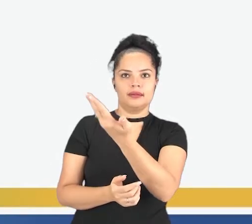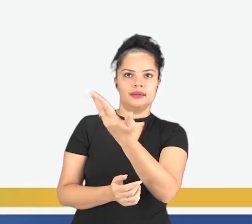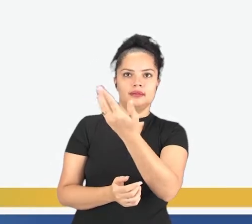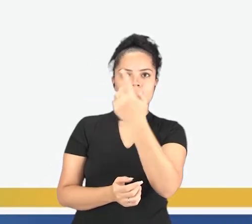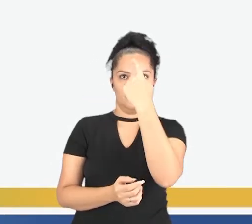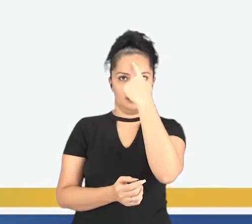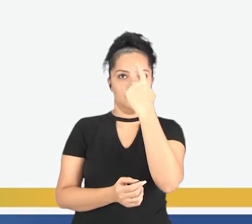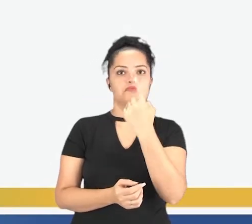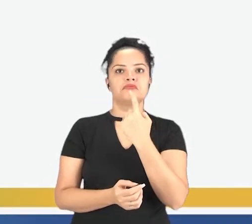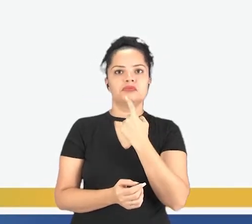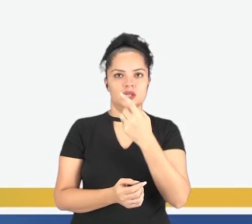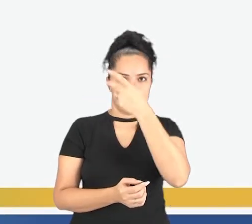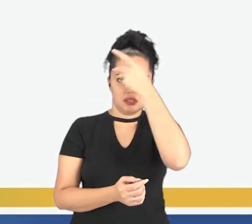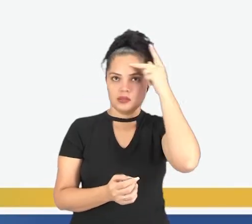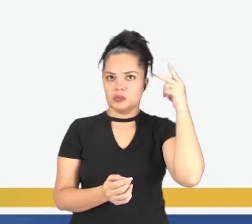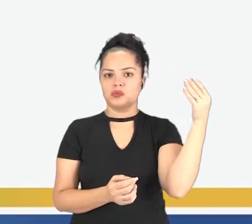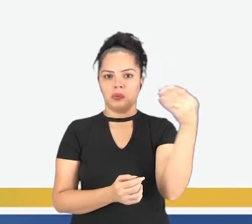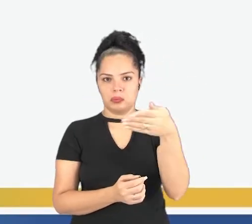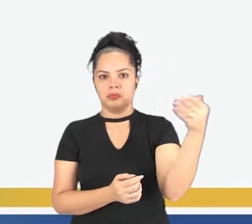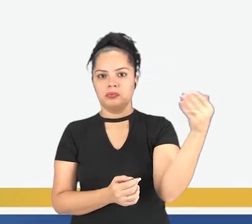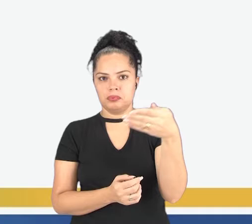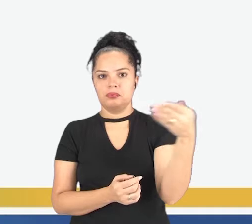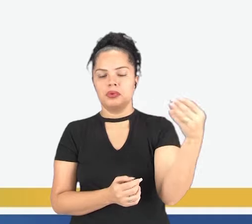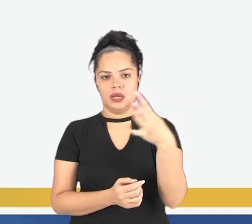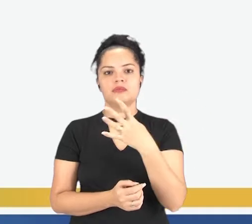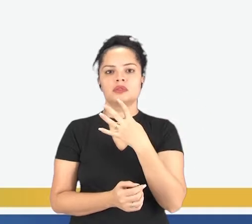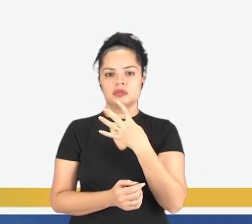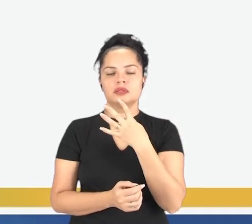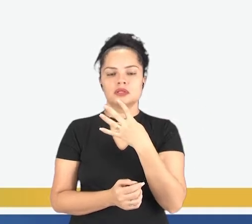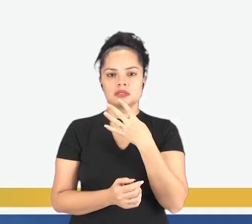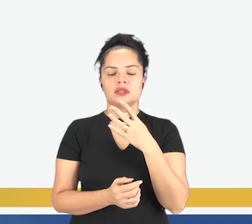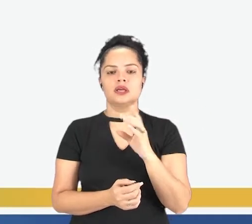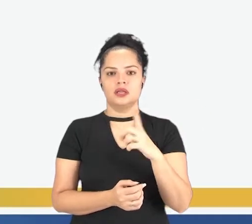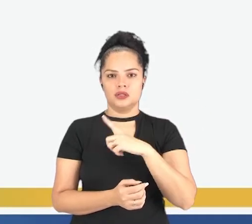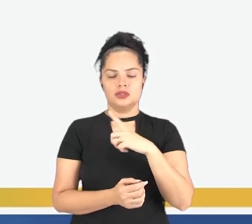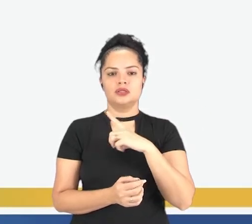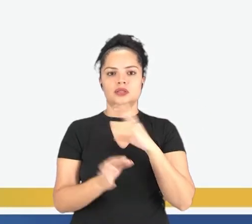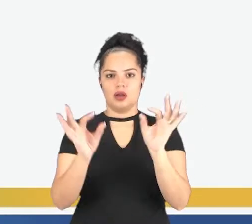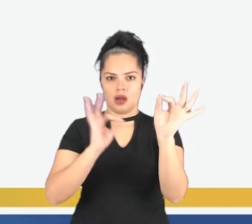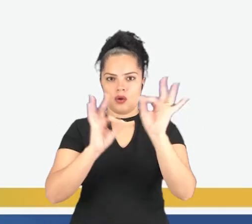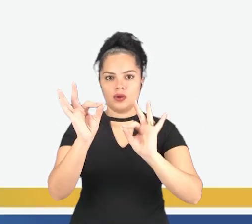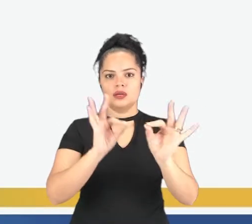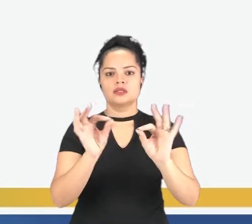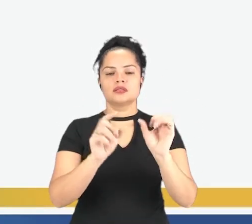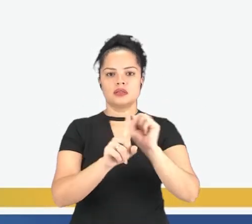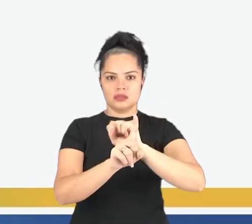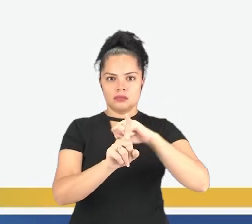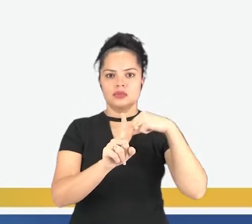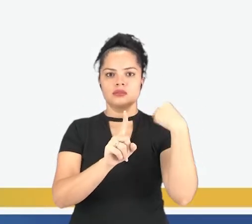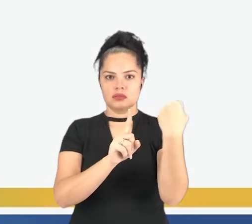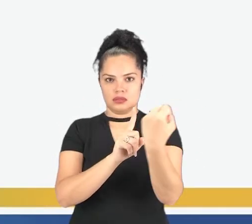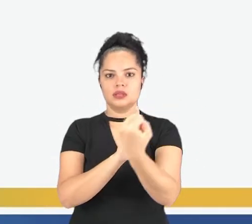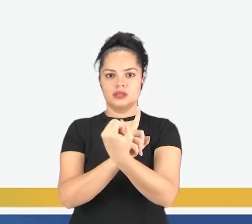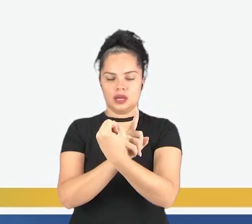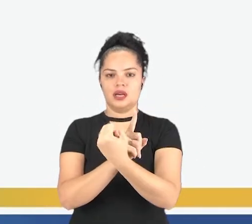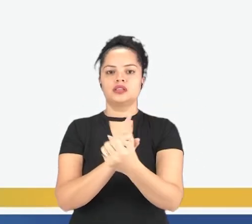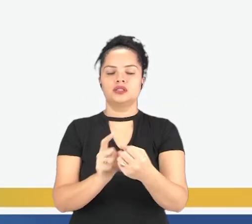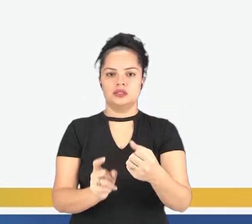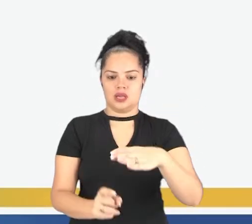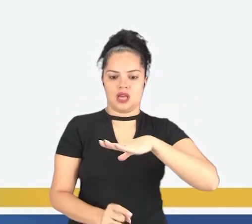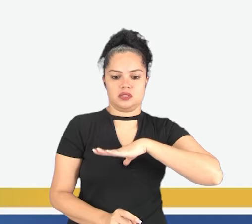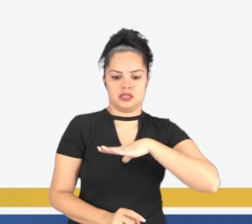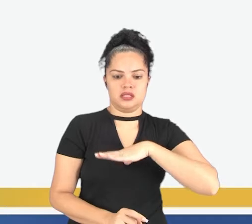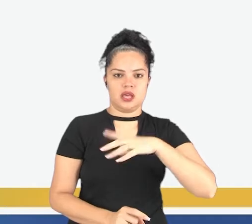visitação. Então, na organização social, eles se organizavam em cidades-estados, né? Ou seja, cada cidade tinha o seu